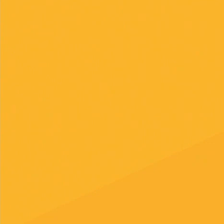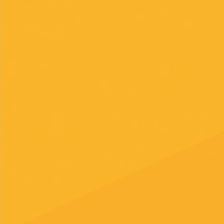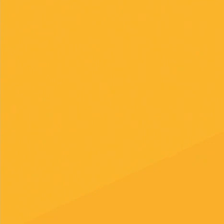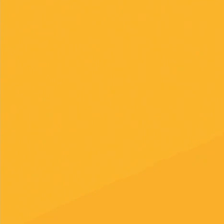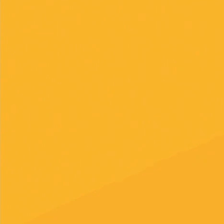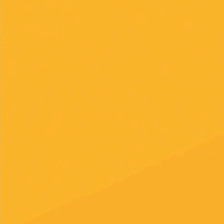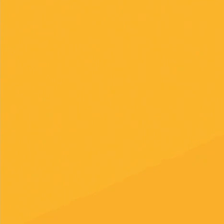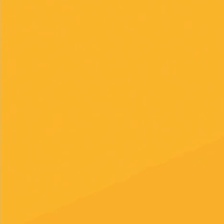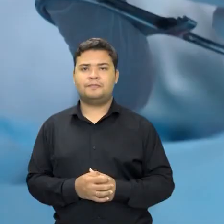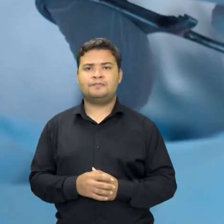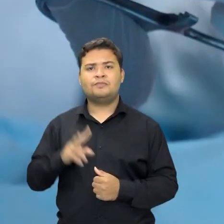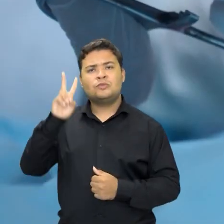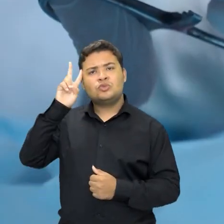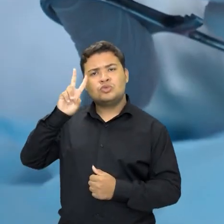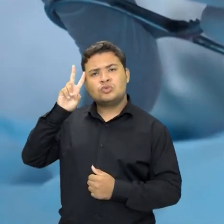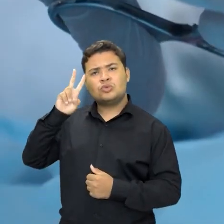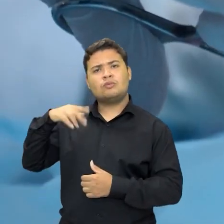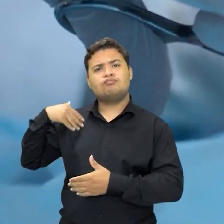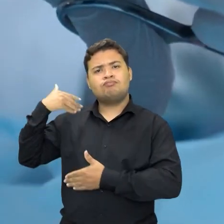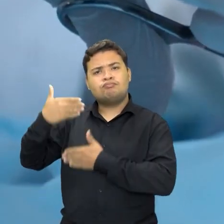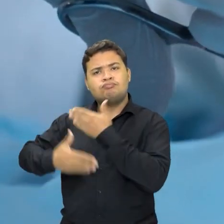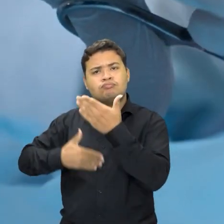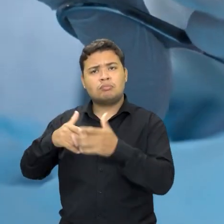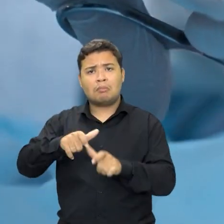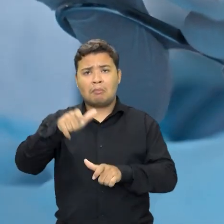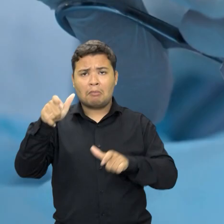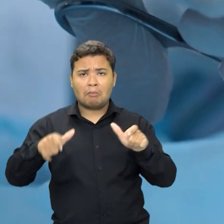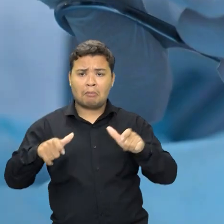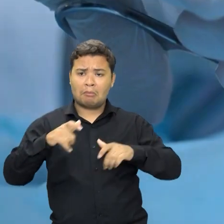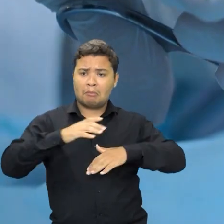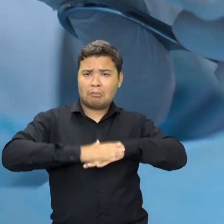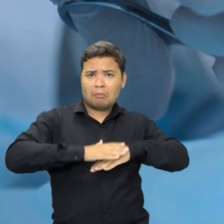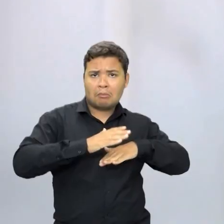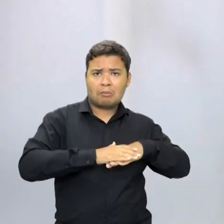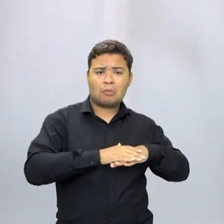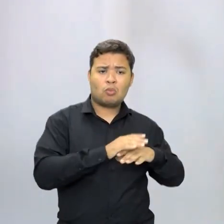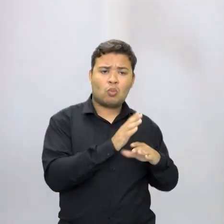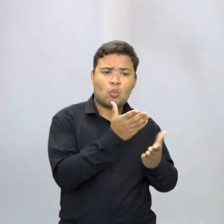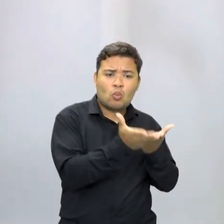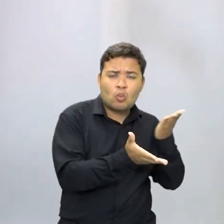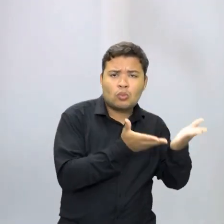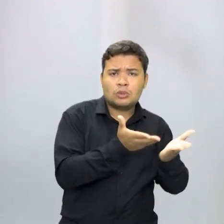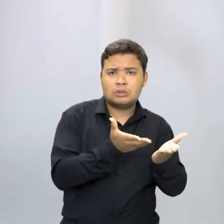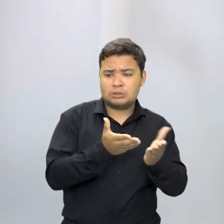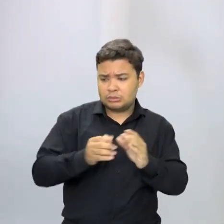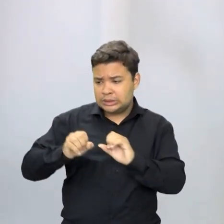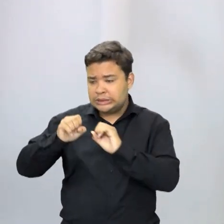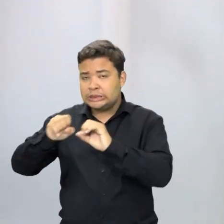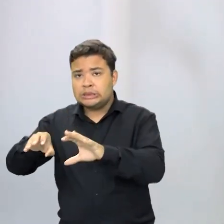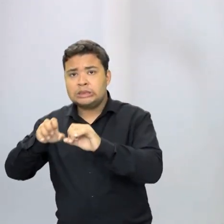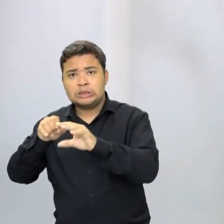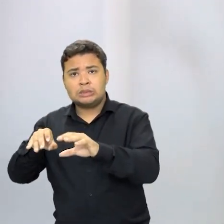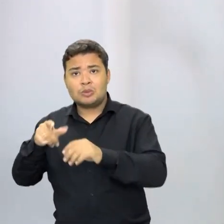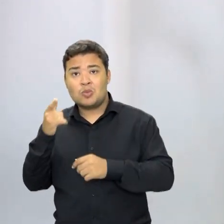os estudantes da Universidade Federal de Goiás. Então não sai daí, Mundo UFG volta rapidinho.